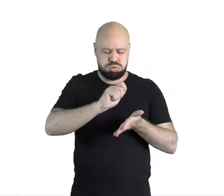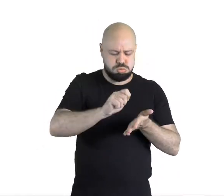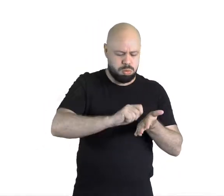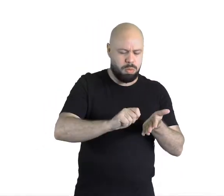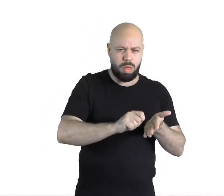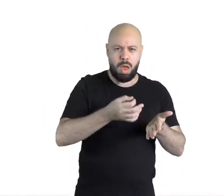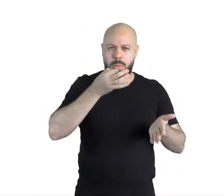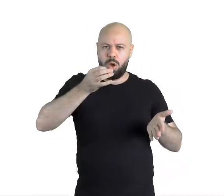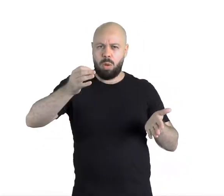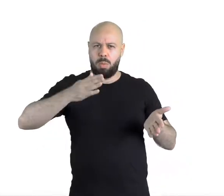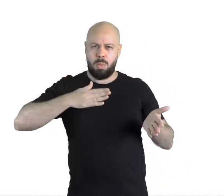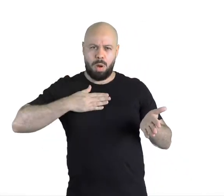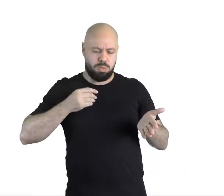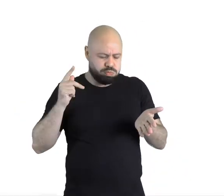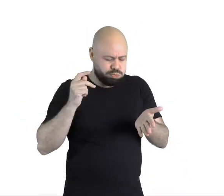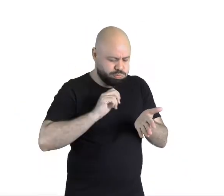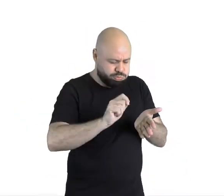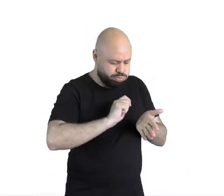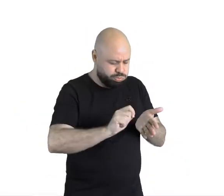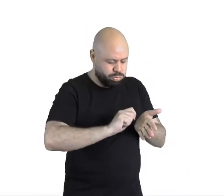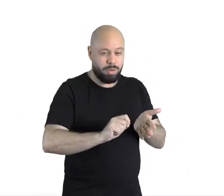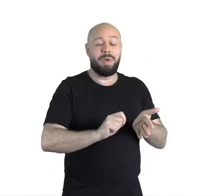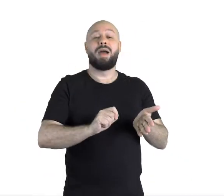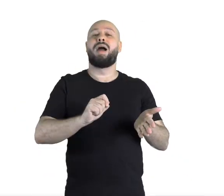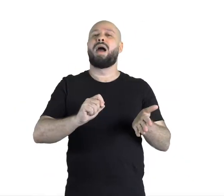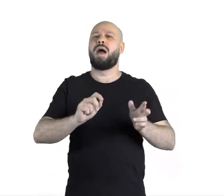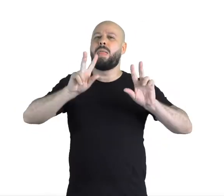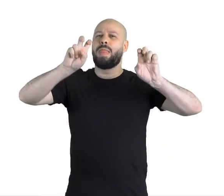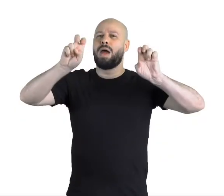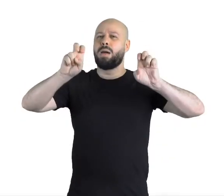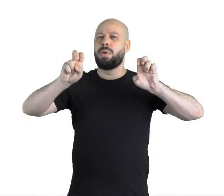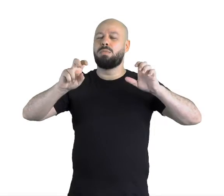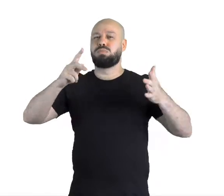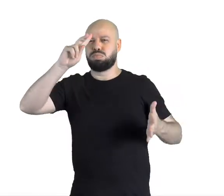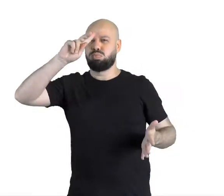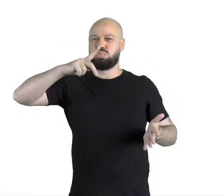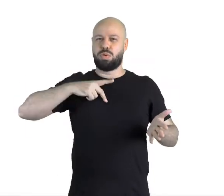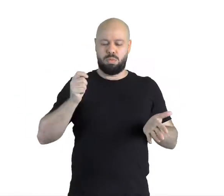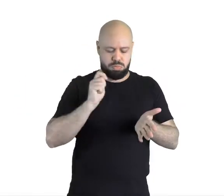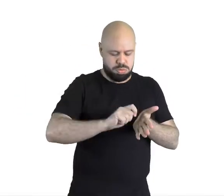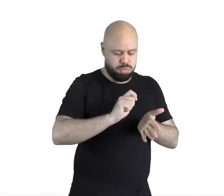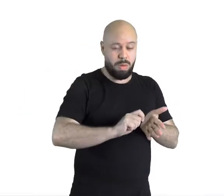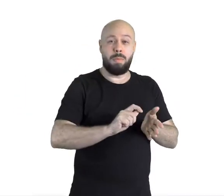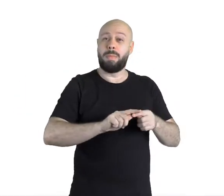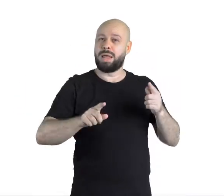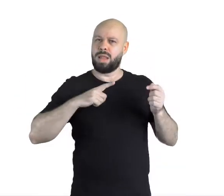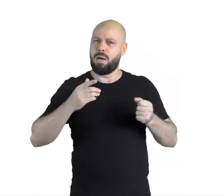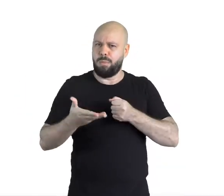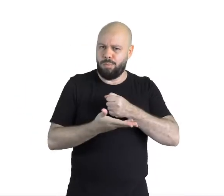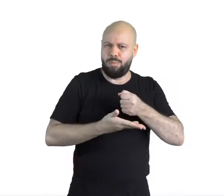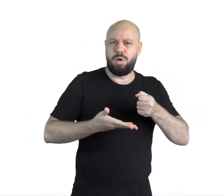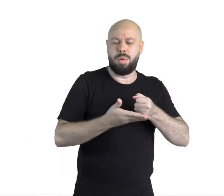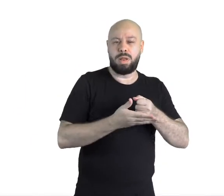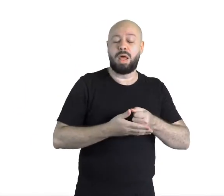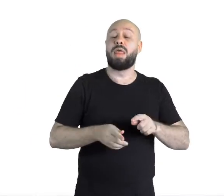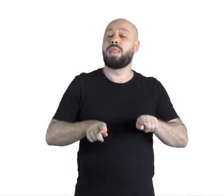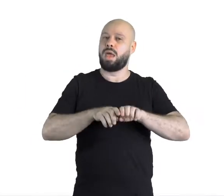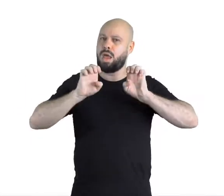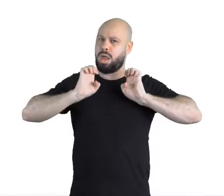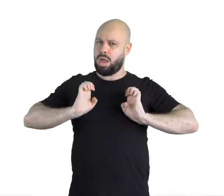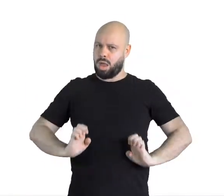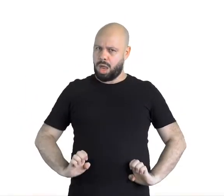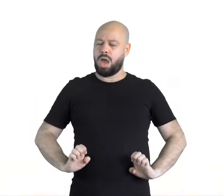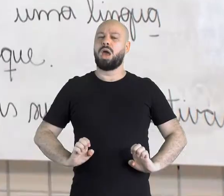seja, expõe o que pensa sobre o assunto em pauta, mas é um texto devidamente fundamentado, não fere a ética e o rigor